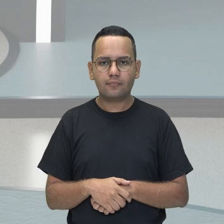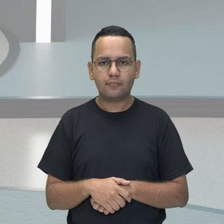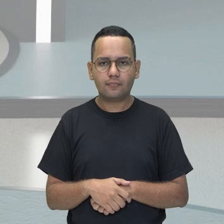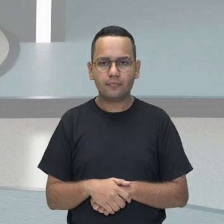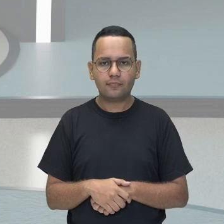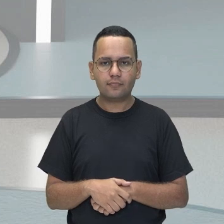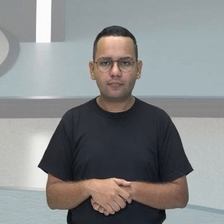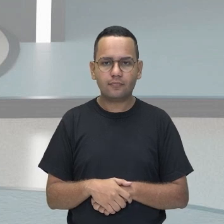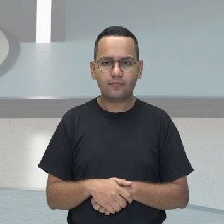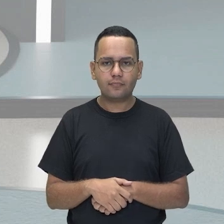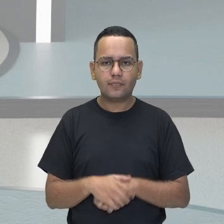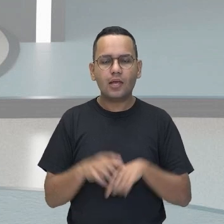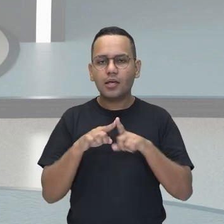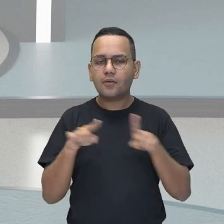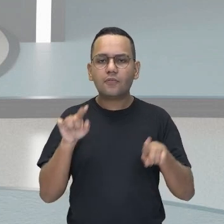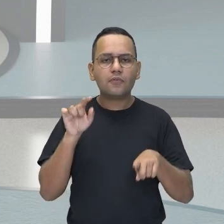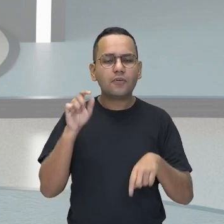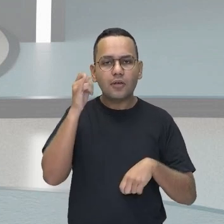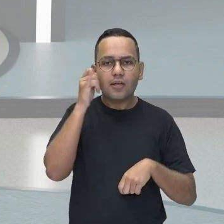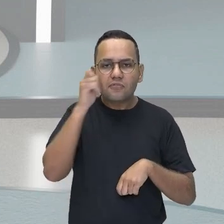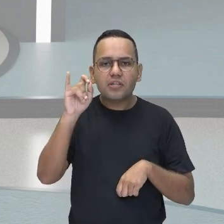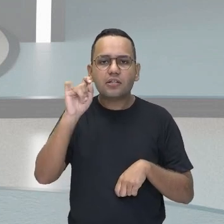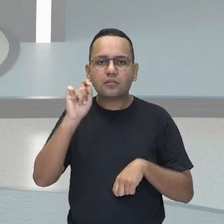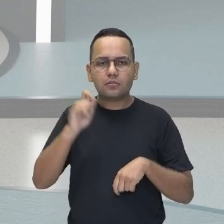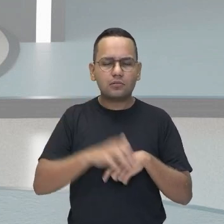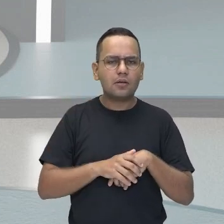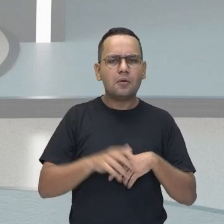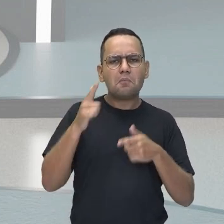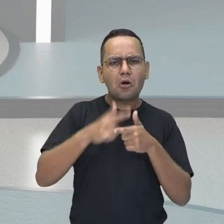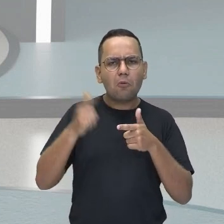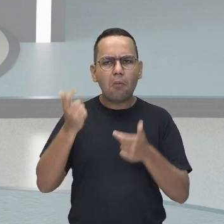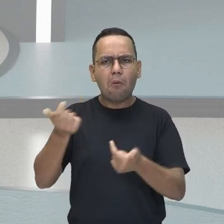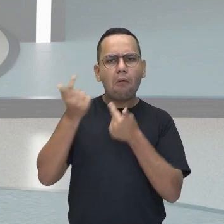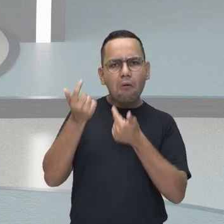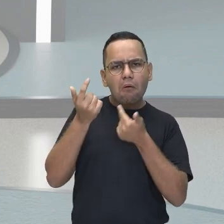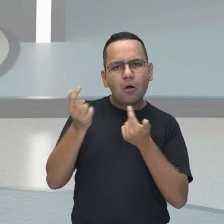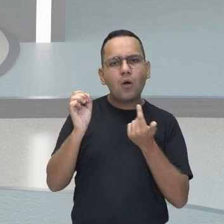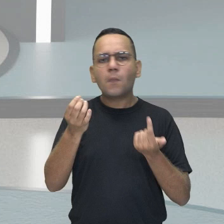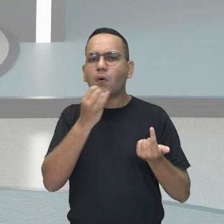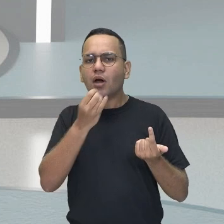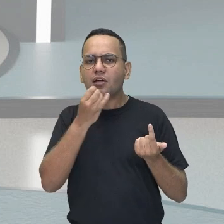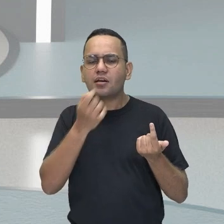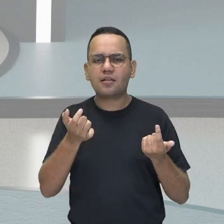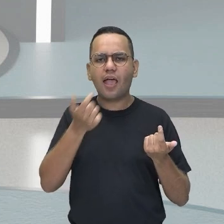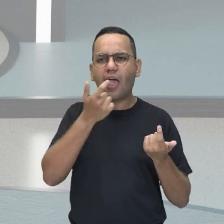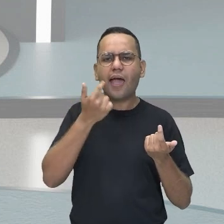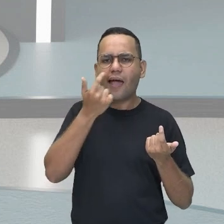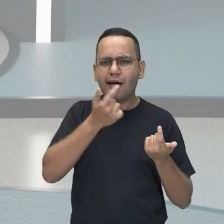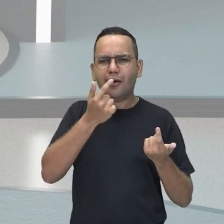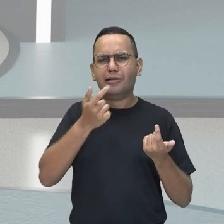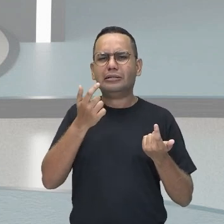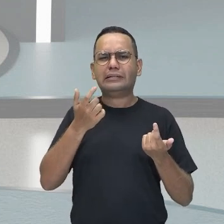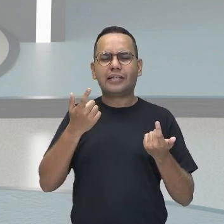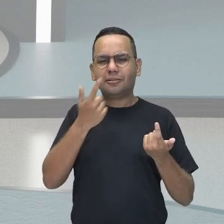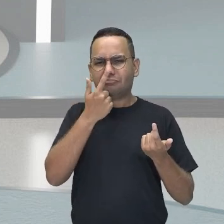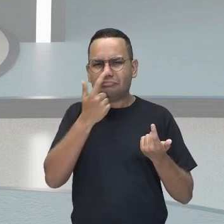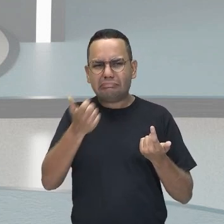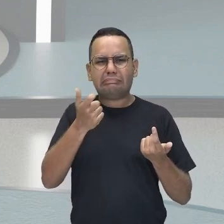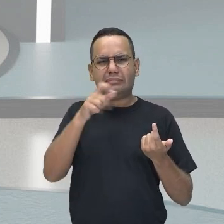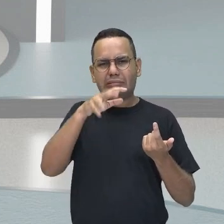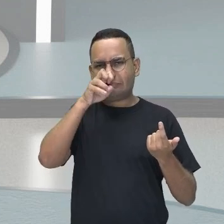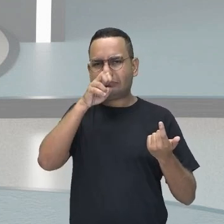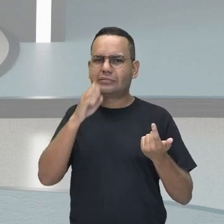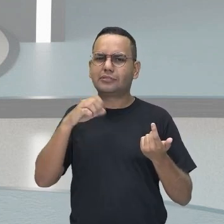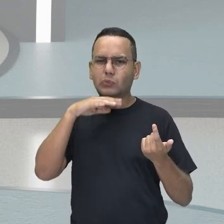alguém falar que seu cabelo está despenteado, ou que, de repente, você está com mau hálito, enfim. A gente consegue cuidar do corpo